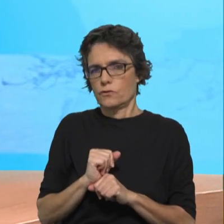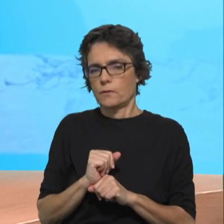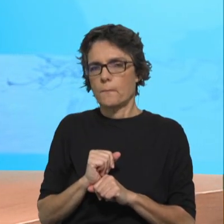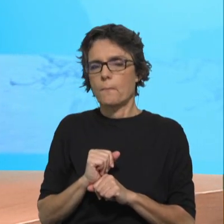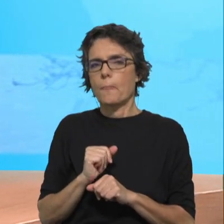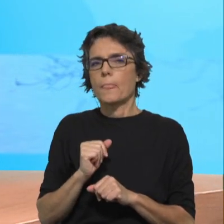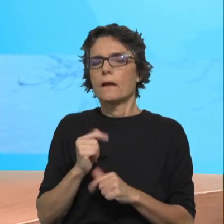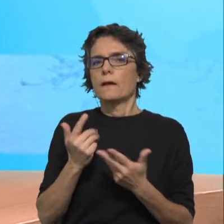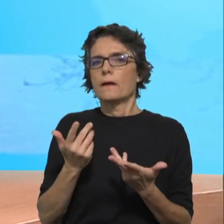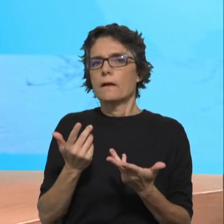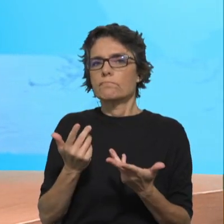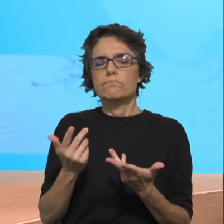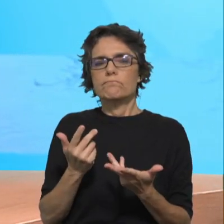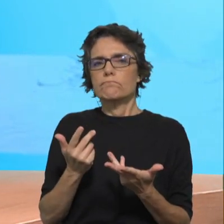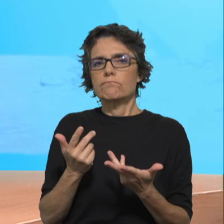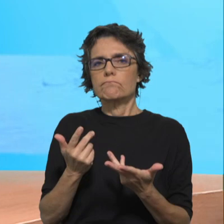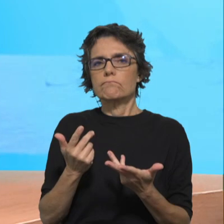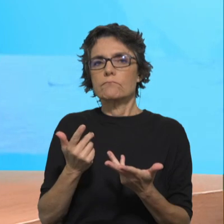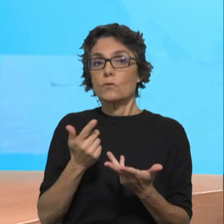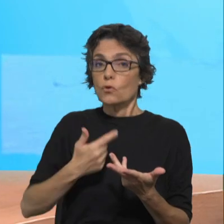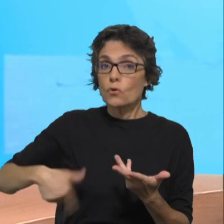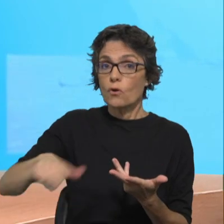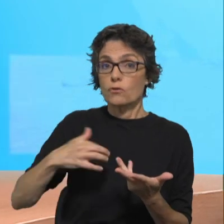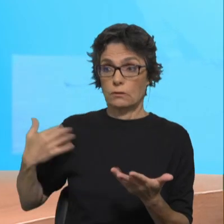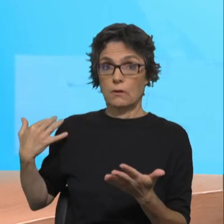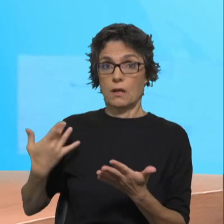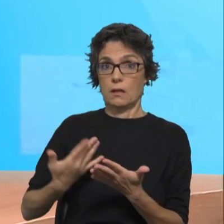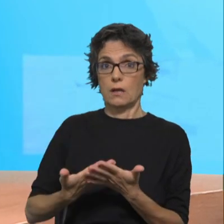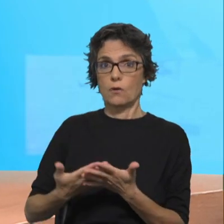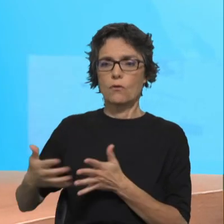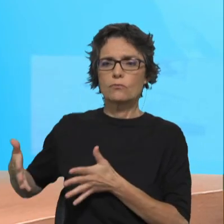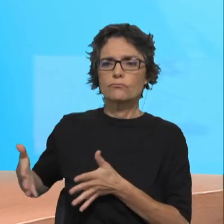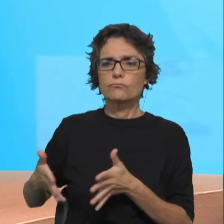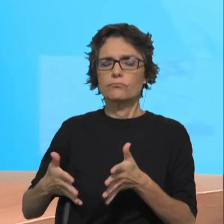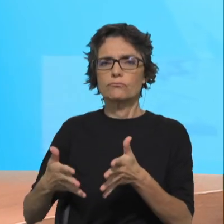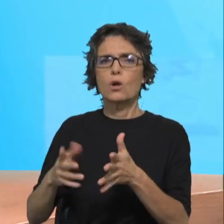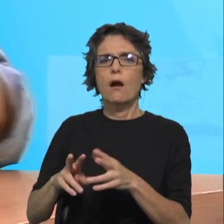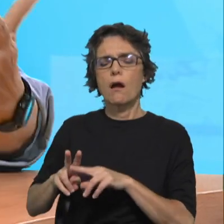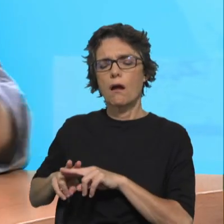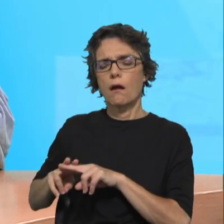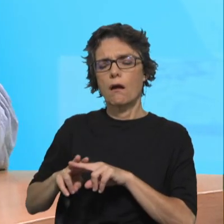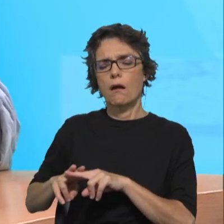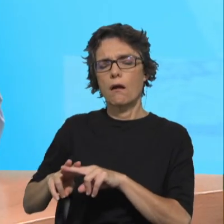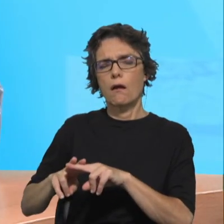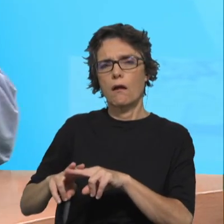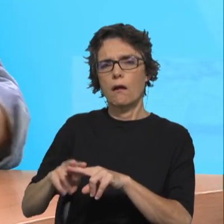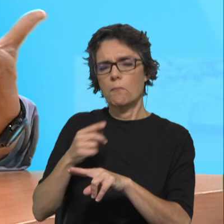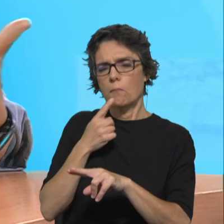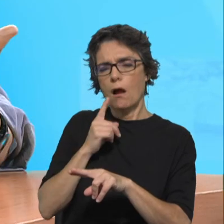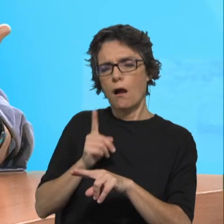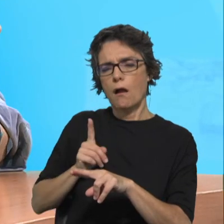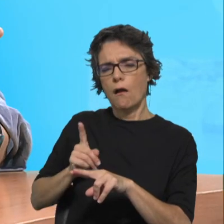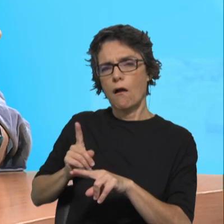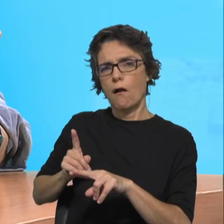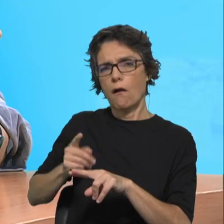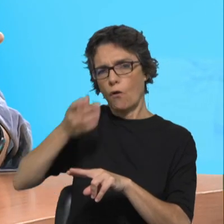por aqui. Fizemos um longo percurso de diagnóstico, sentámos-nos uns com os outros, escutámos-nos